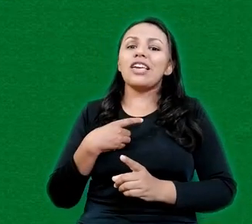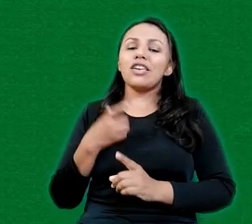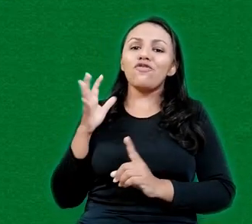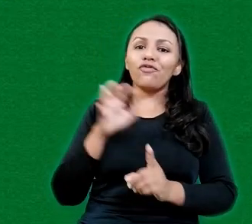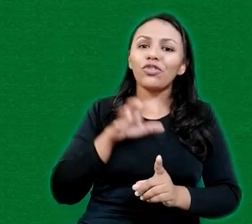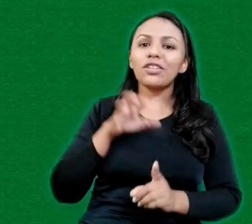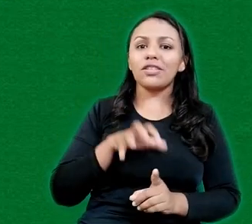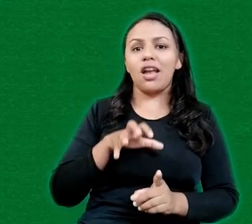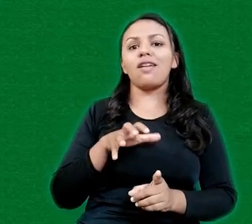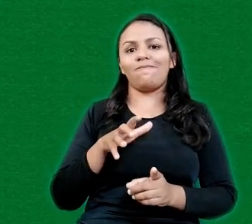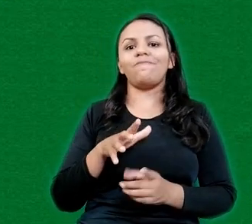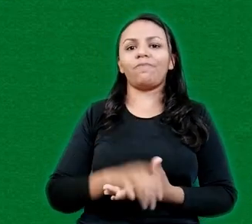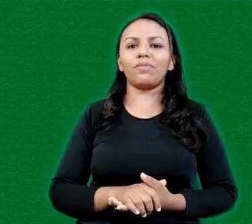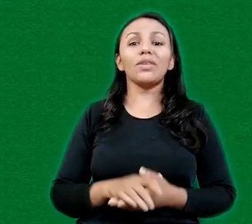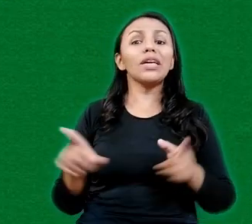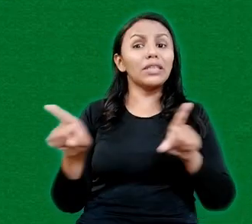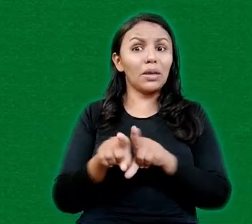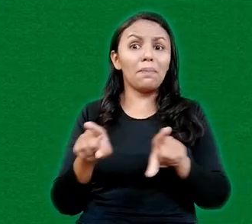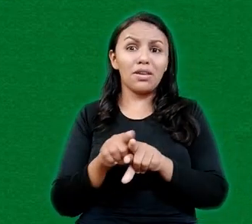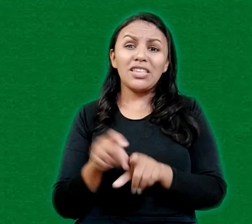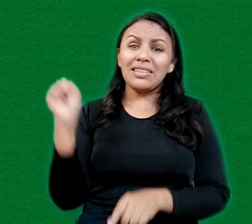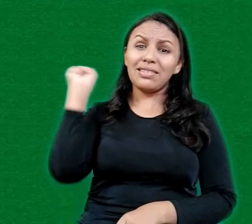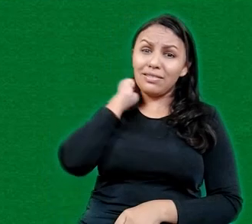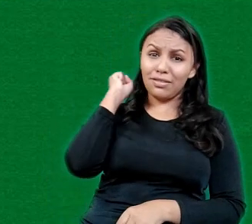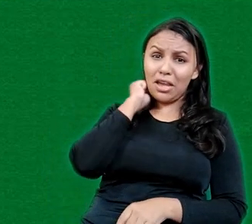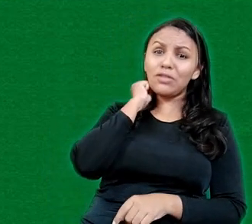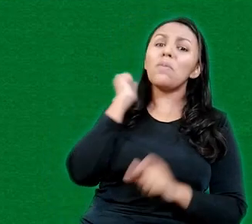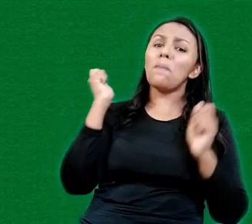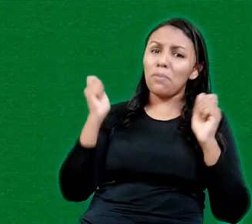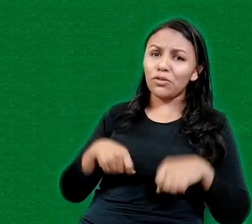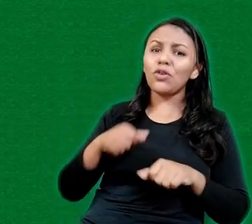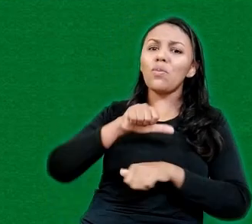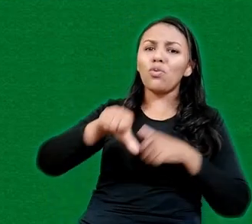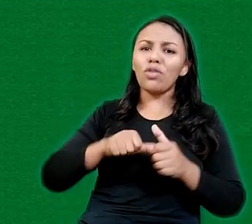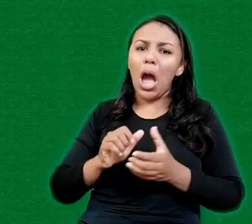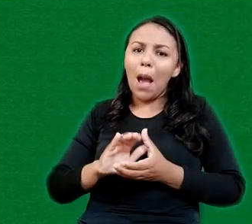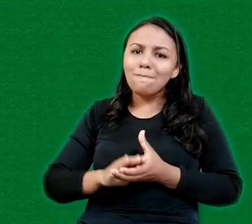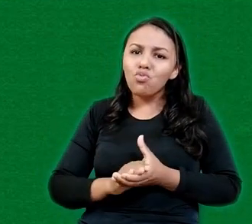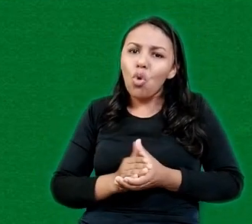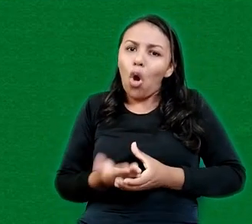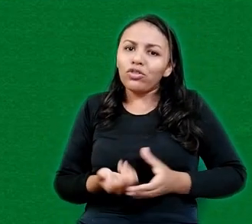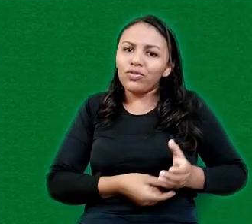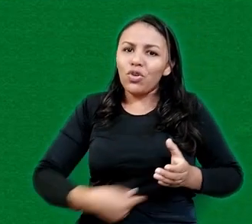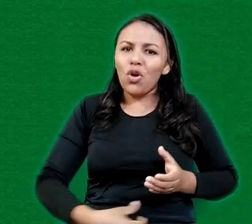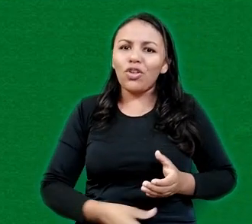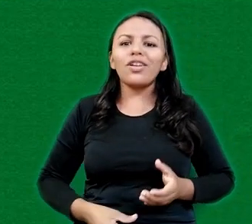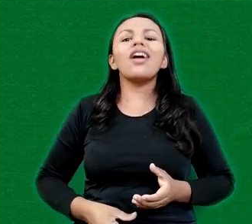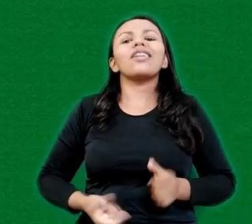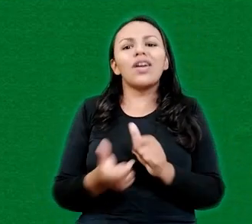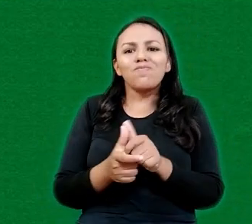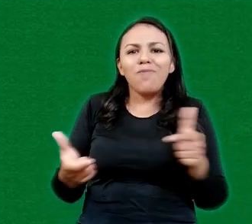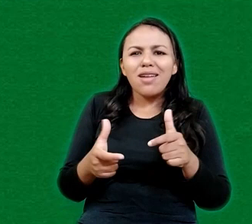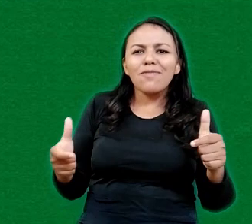alimentares, nós temos o fator estresse, que também pode alterar essa mucosa intestinal, aumentando aqui a população de